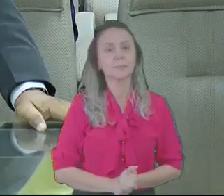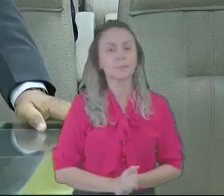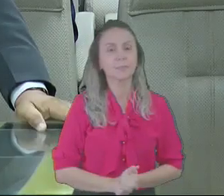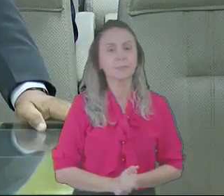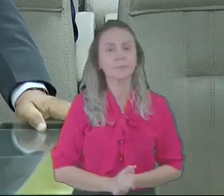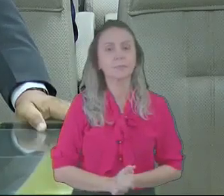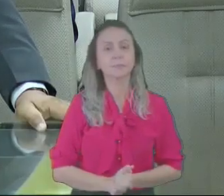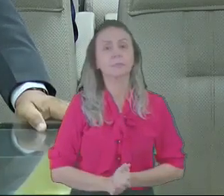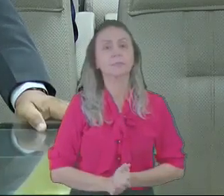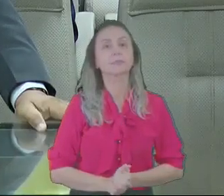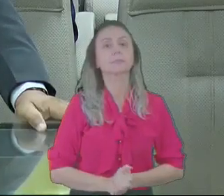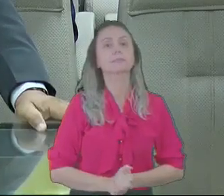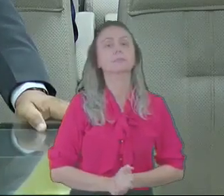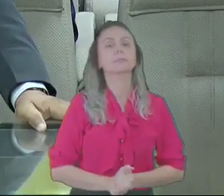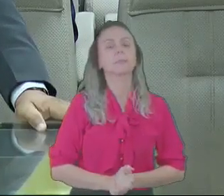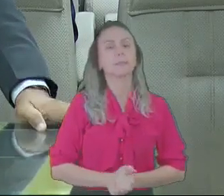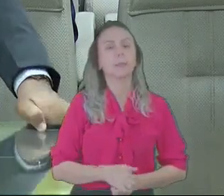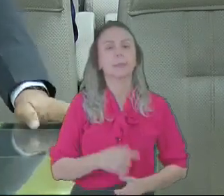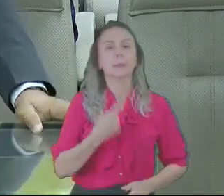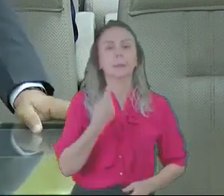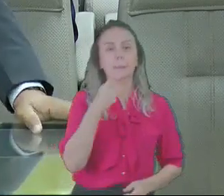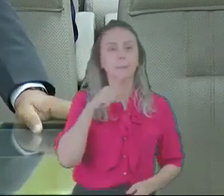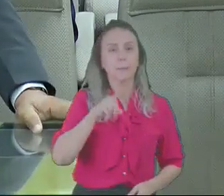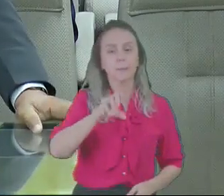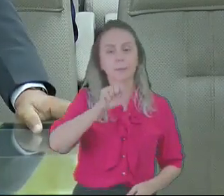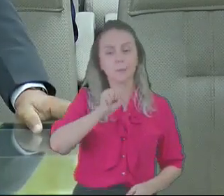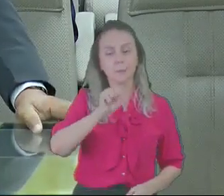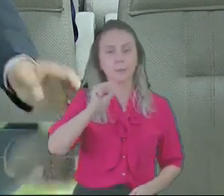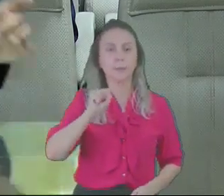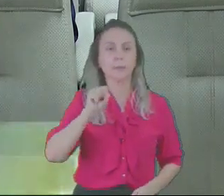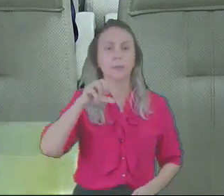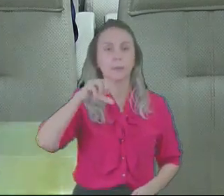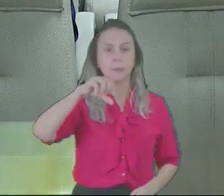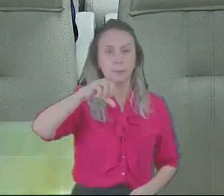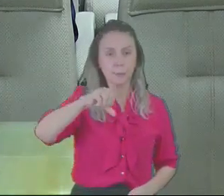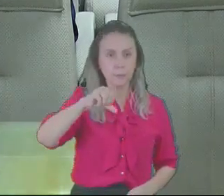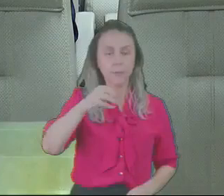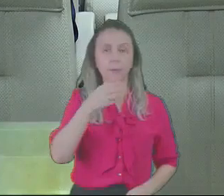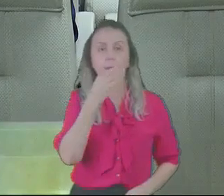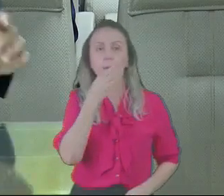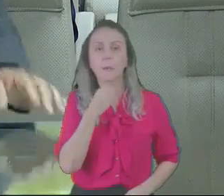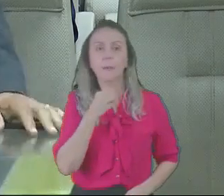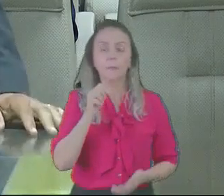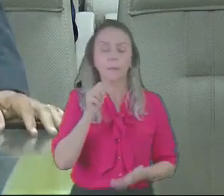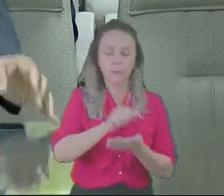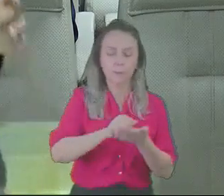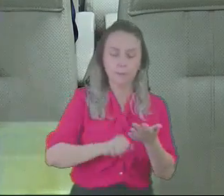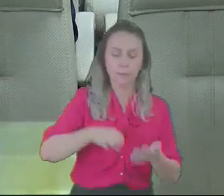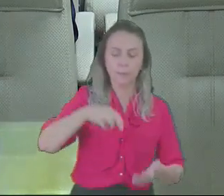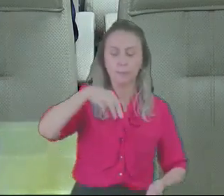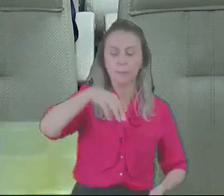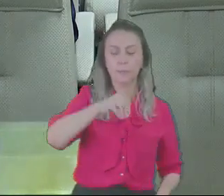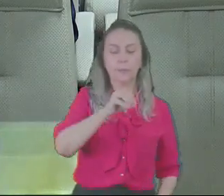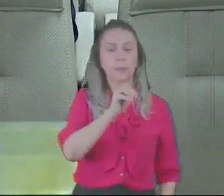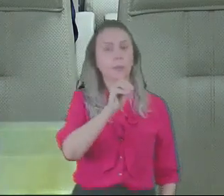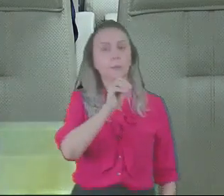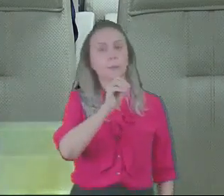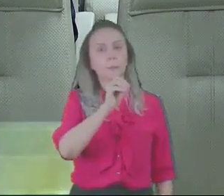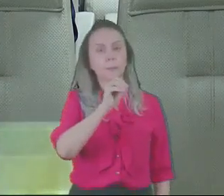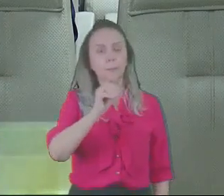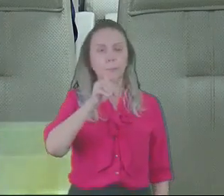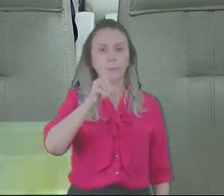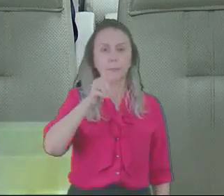em 1889 1dl mude fez o último